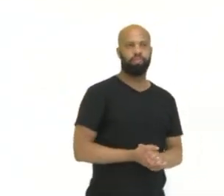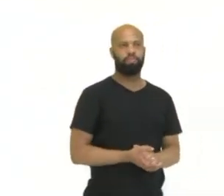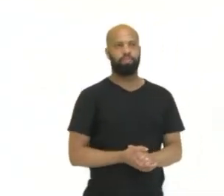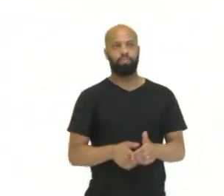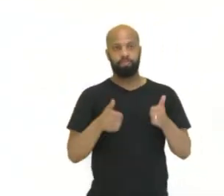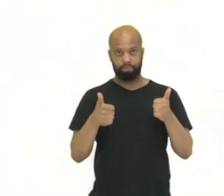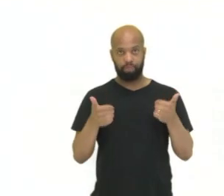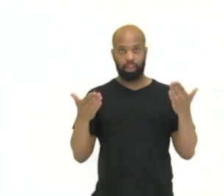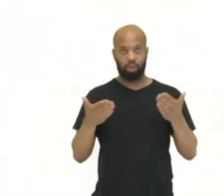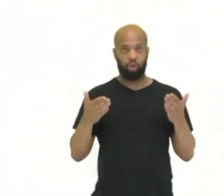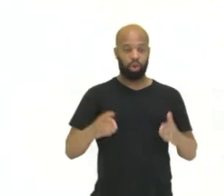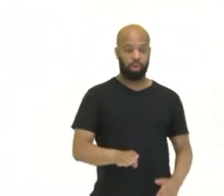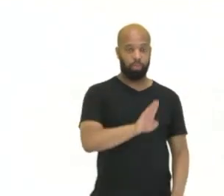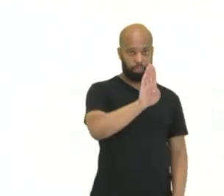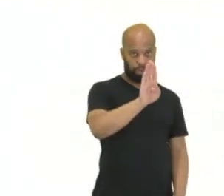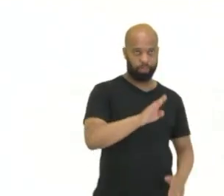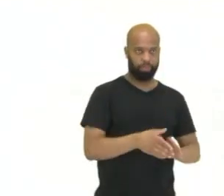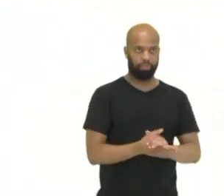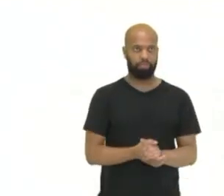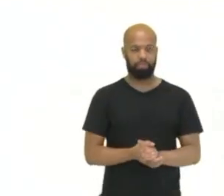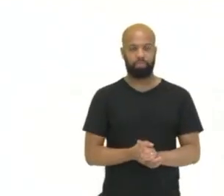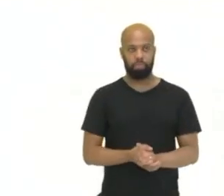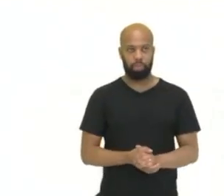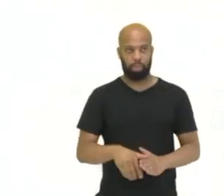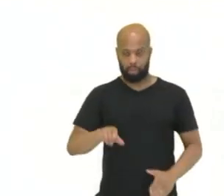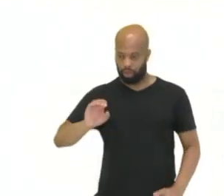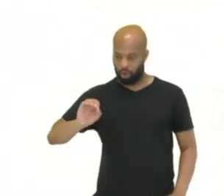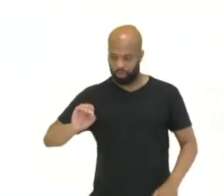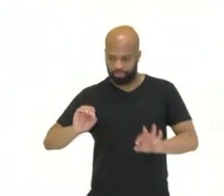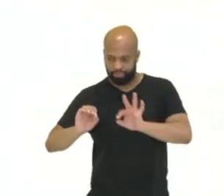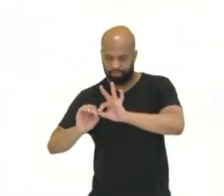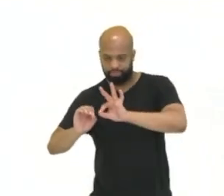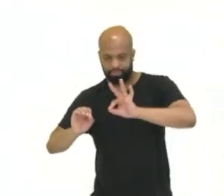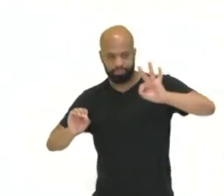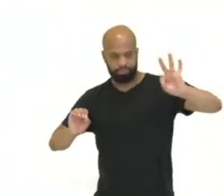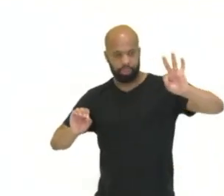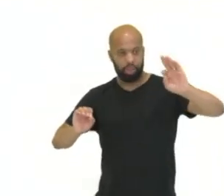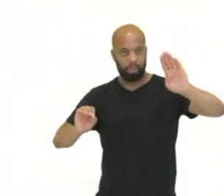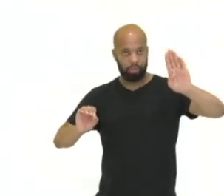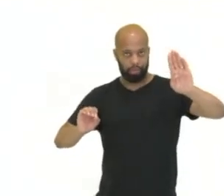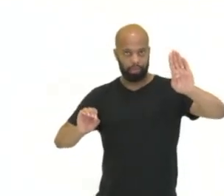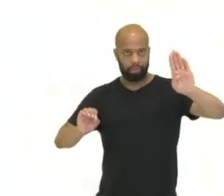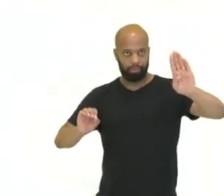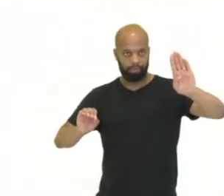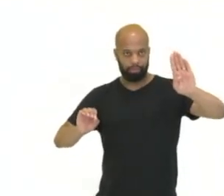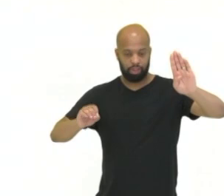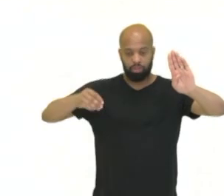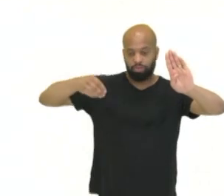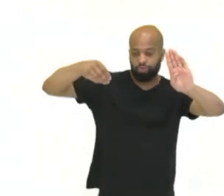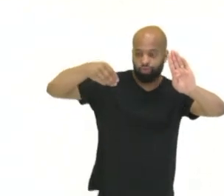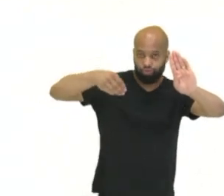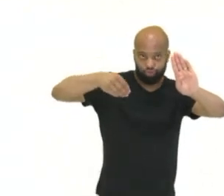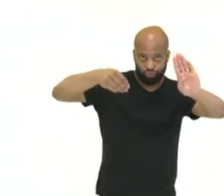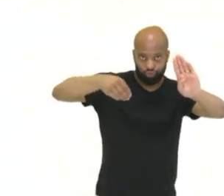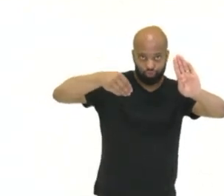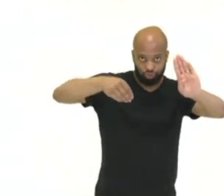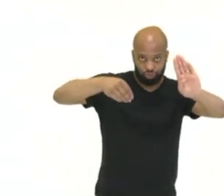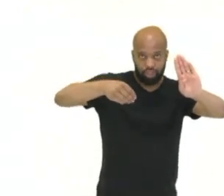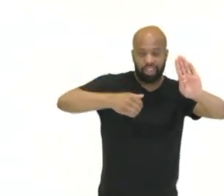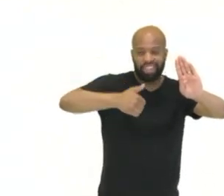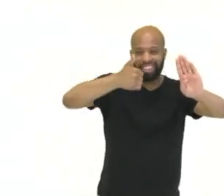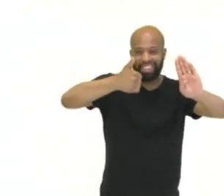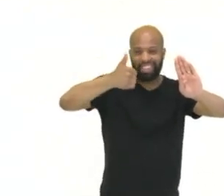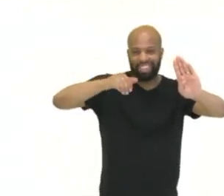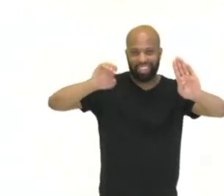Beleza. Agora nós vamos fazer para o B, para formar o B'. Faz um risco do O até o B com régua. Marca